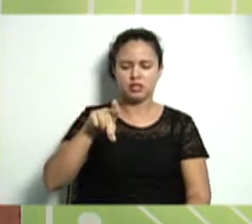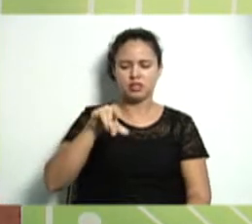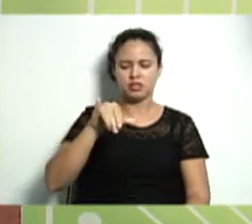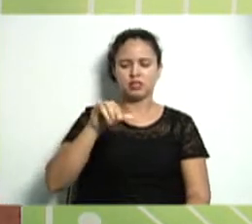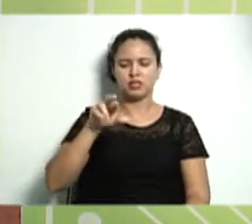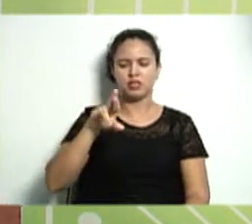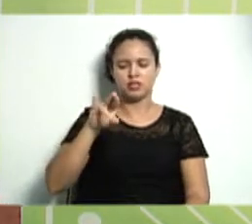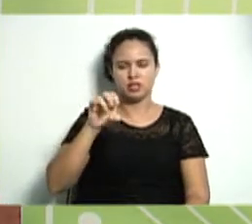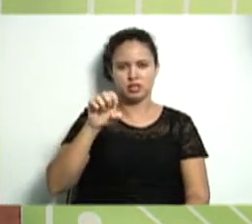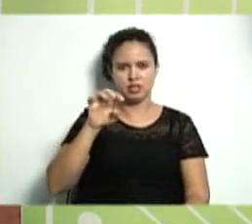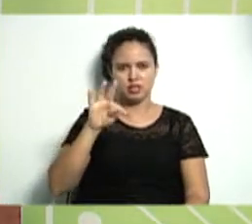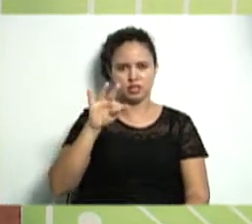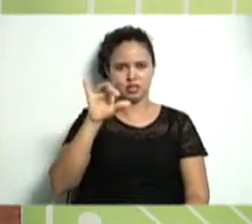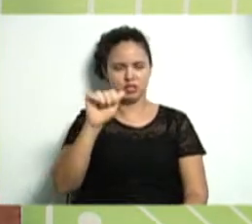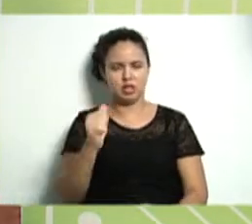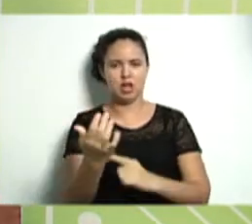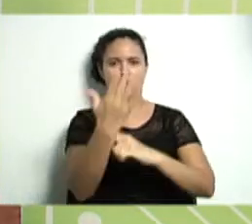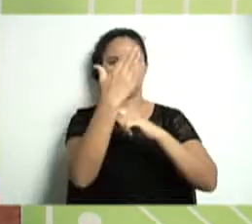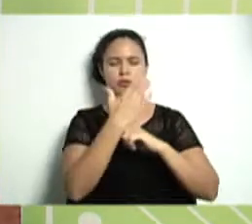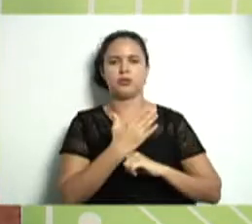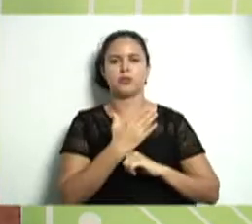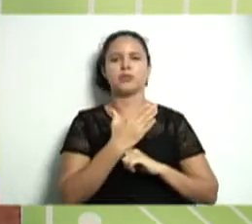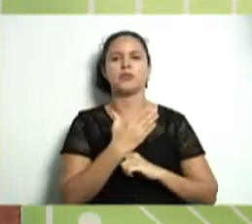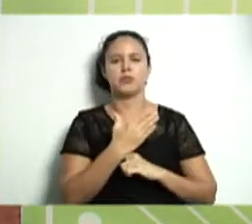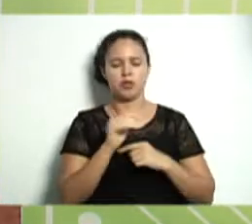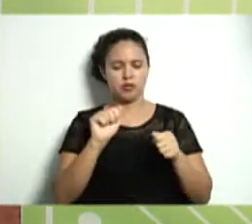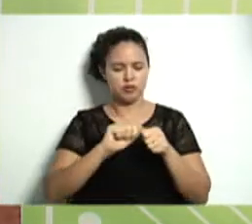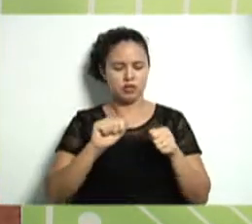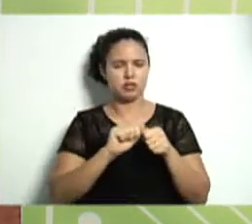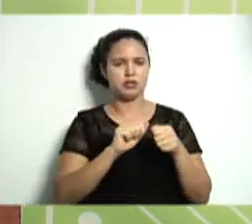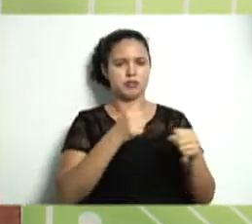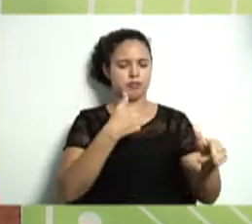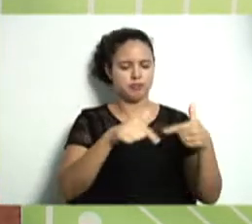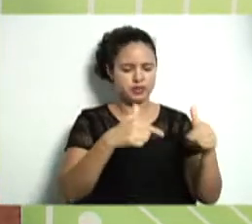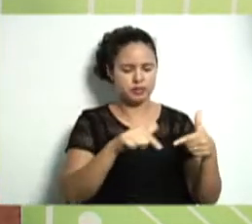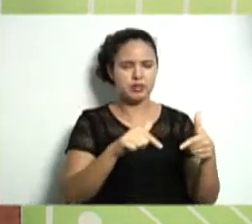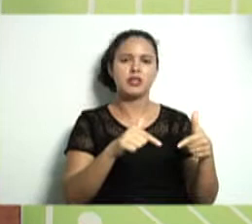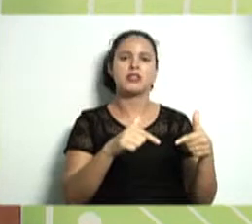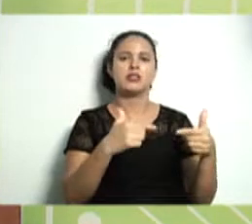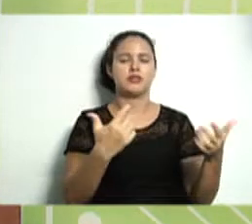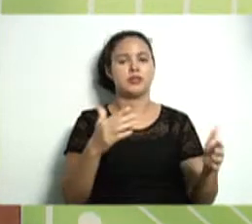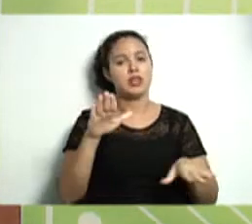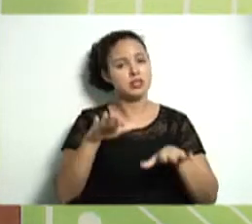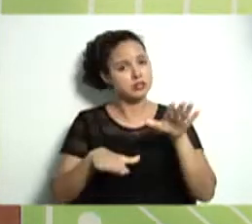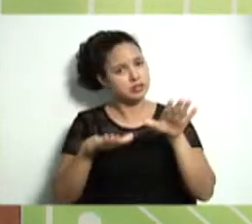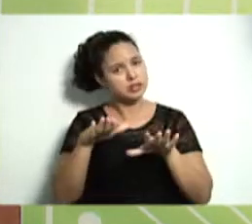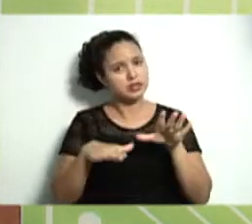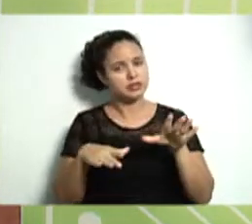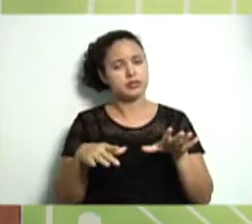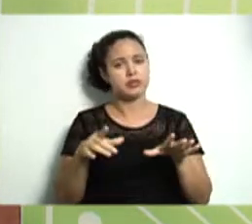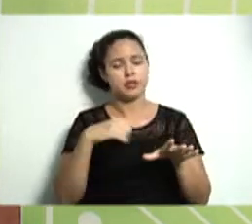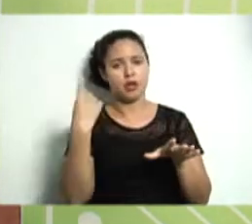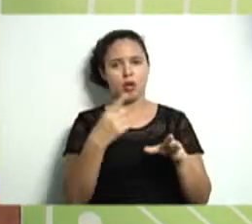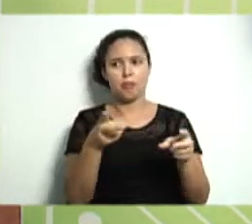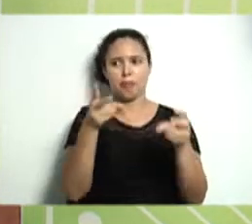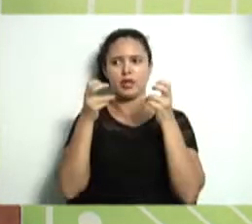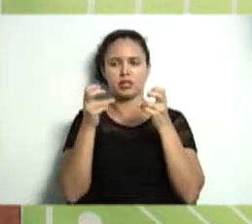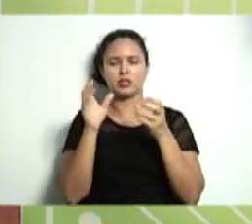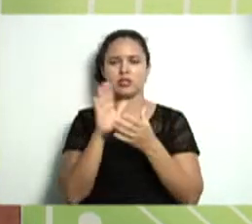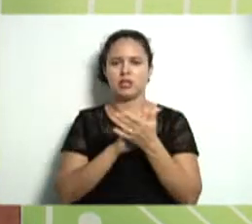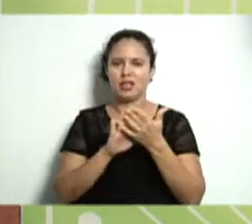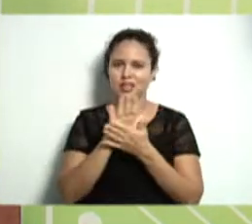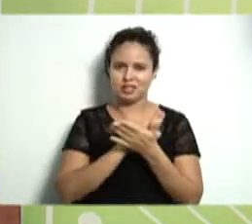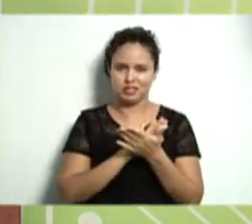nos auxiliam na produção desses bens e serviços. Às vezes a gente não se dá conta, por exemplo, da